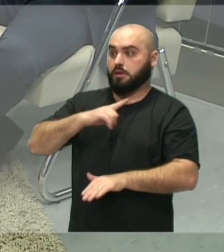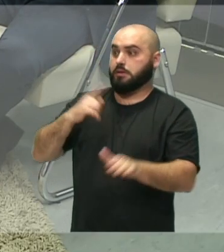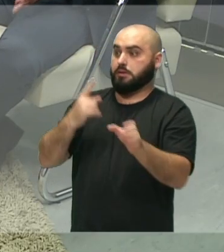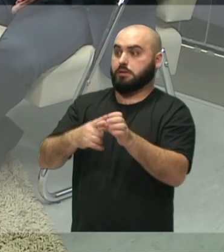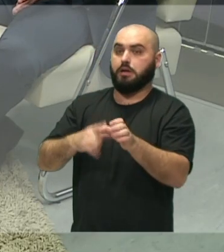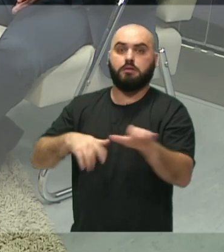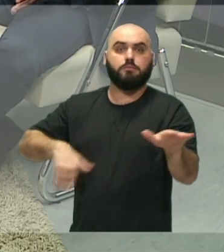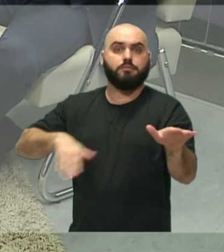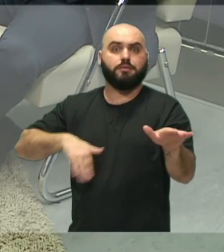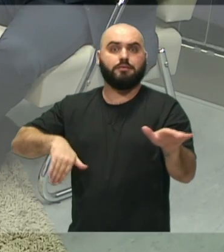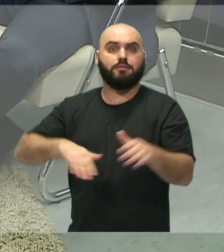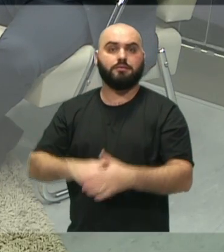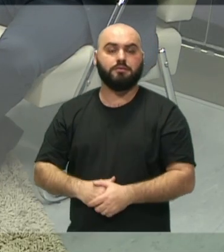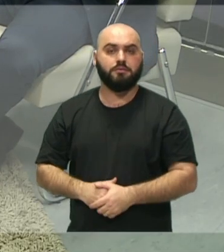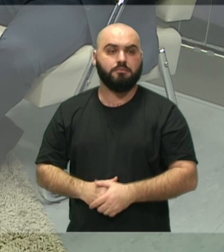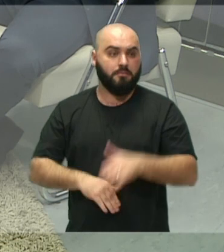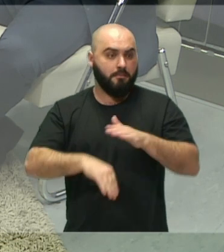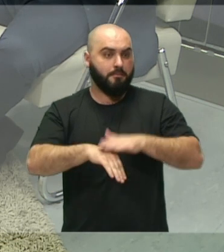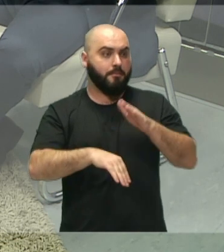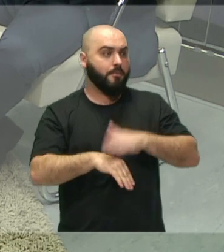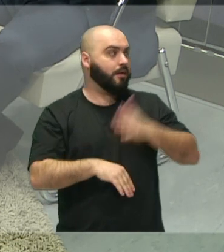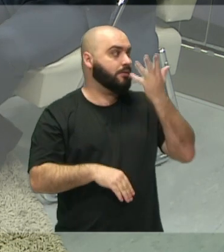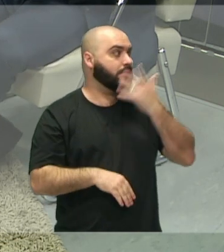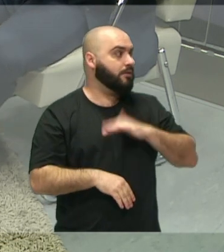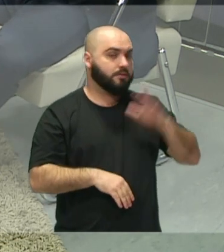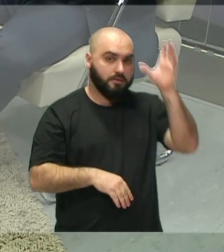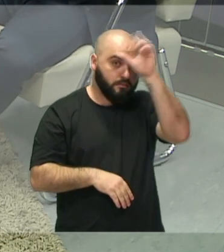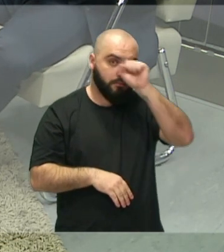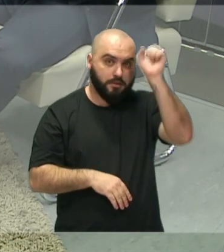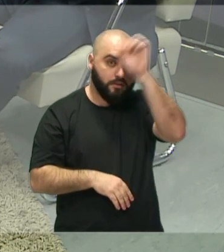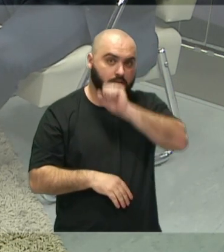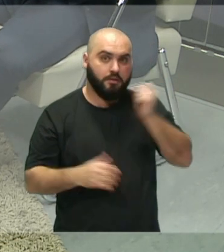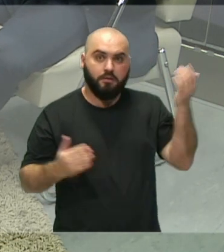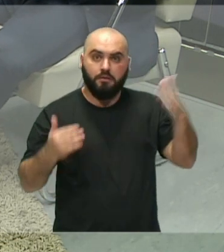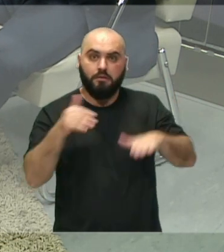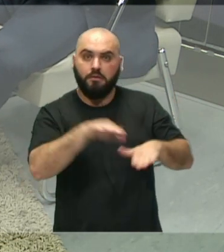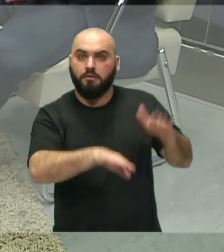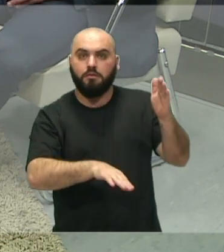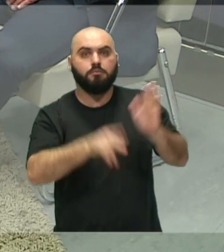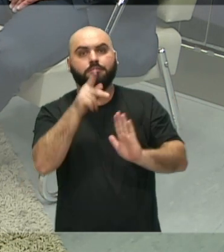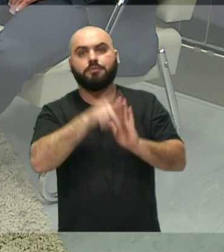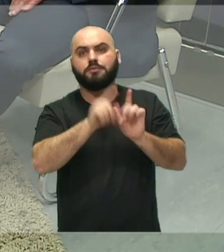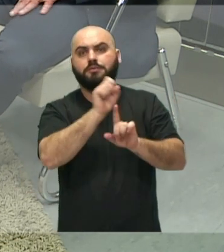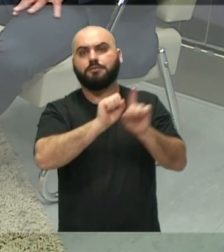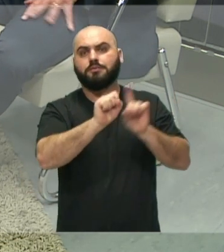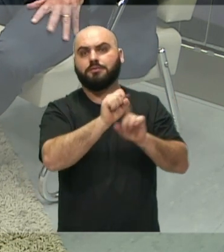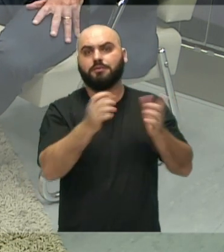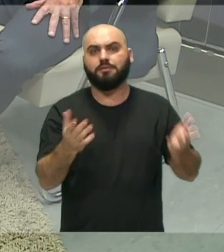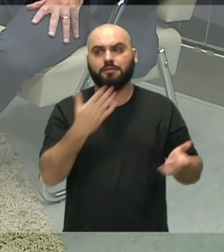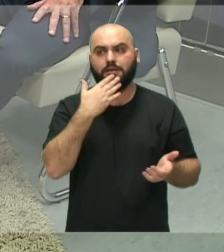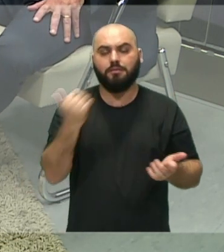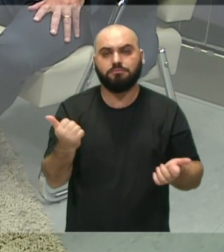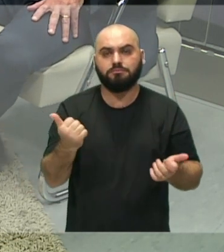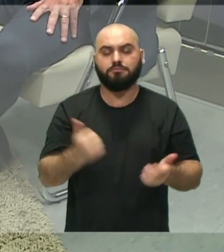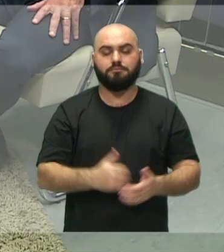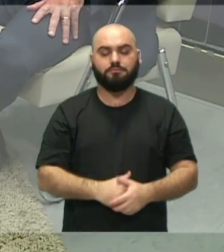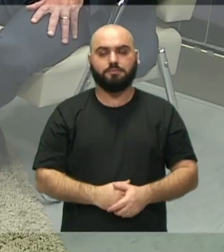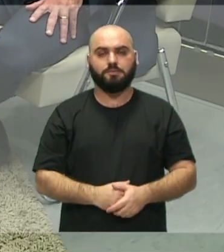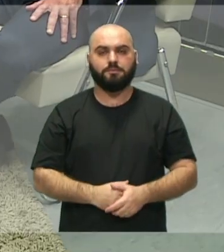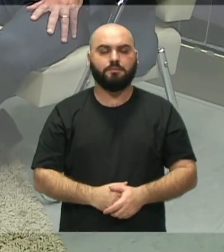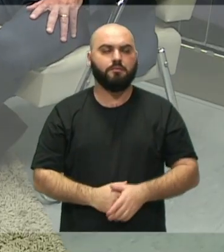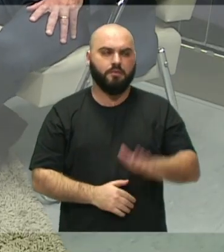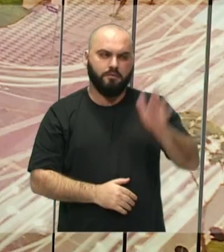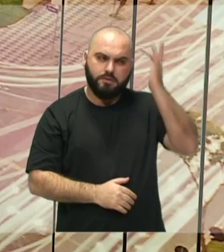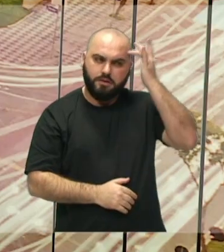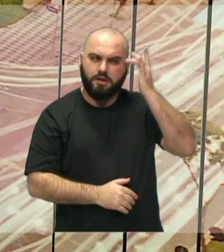quanto mais crianças aprendem a nadar, é o menor o risco de afogamento. Mas vem desses projetos sociais. O senhor acredita que quando se investe